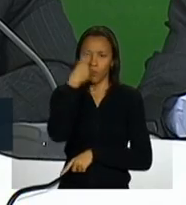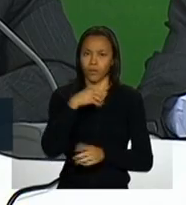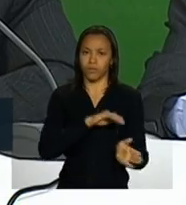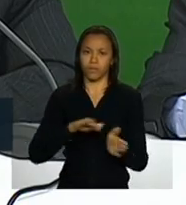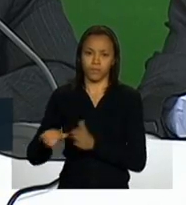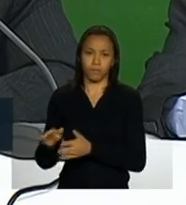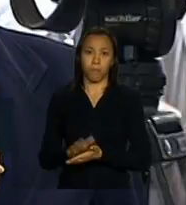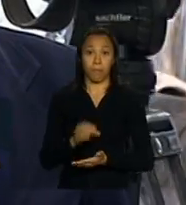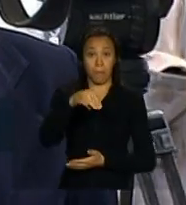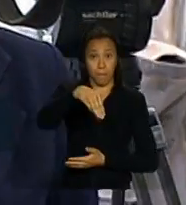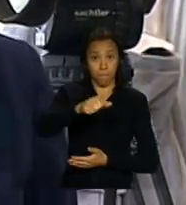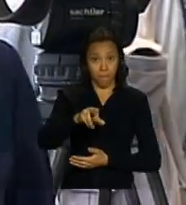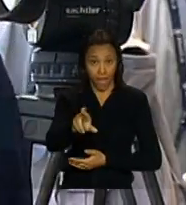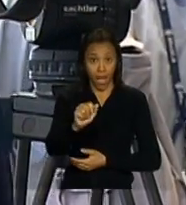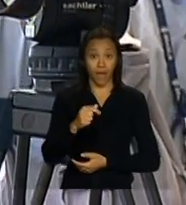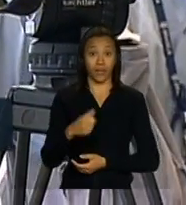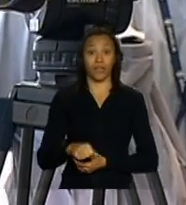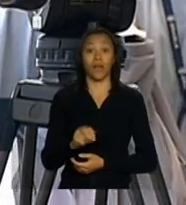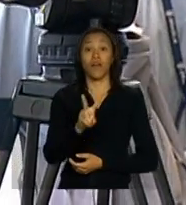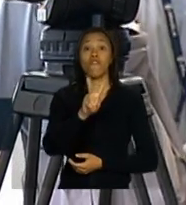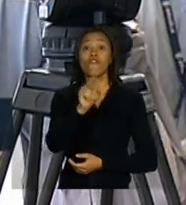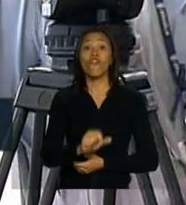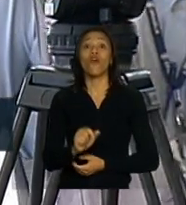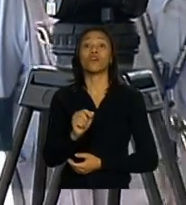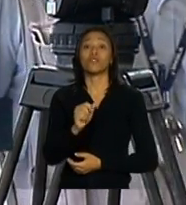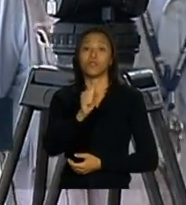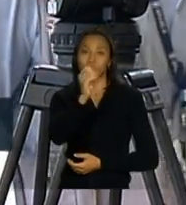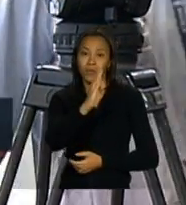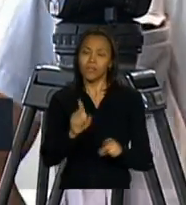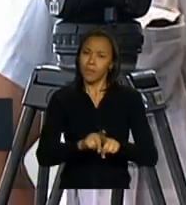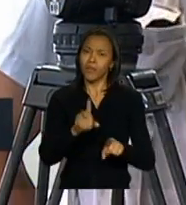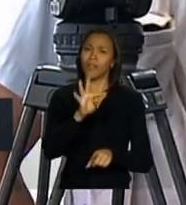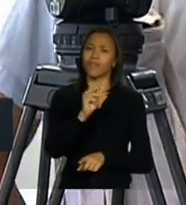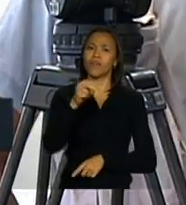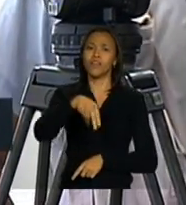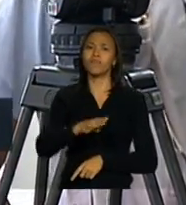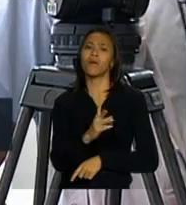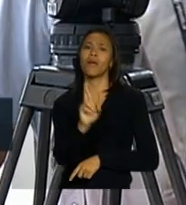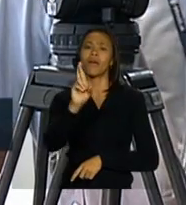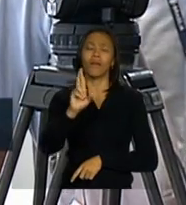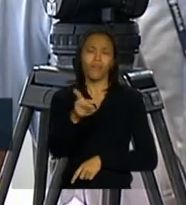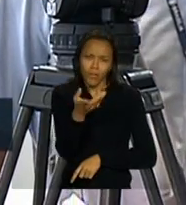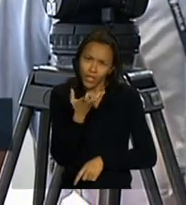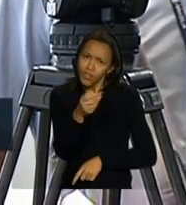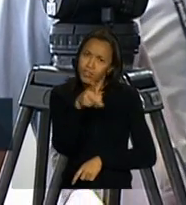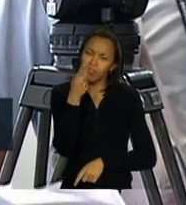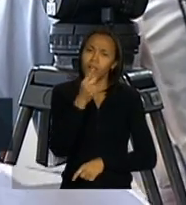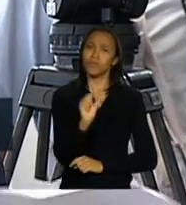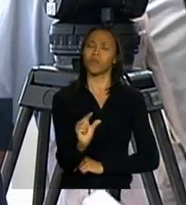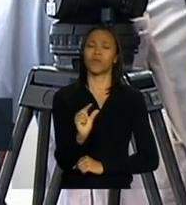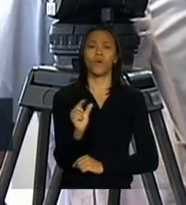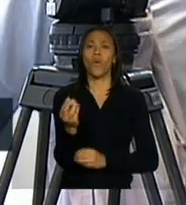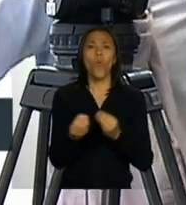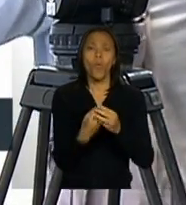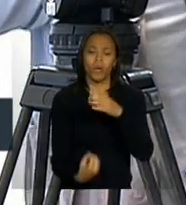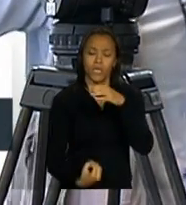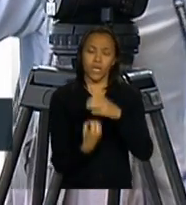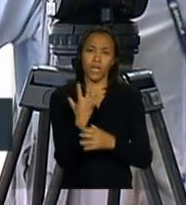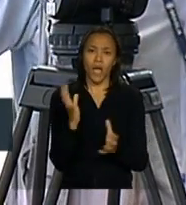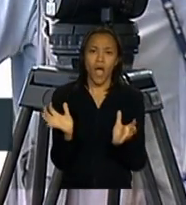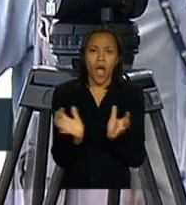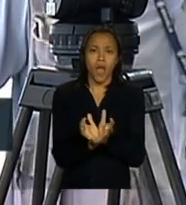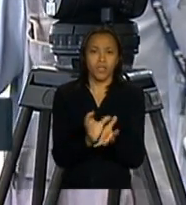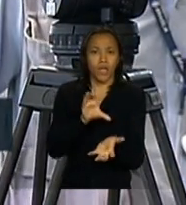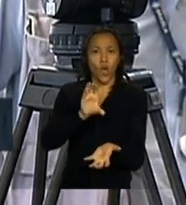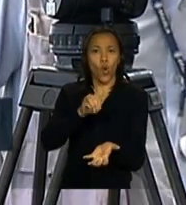Ministro Mara Kenupi, da Voz do Brasil e da TVNBR, eu queria que o senhor falasse um pouquinho sobre a criação da comissão de praticagem,